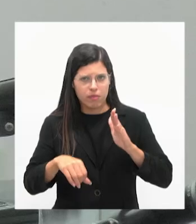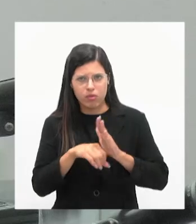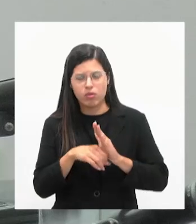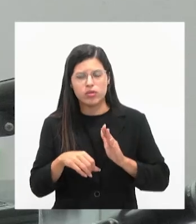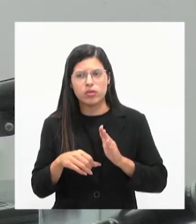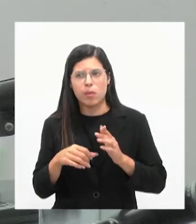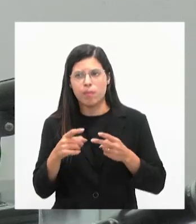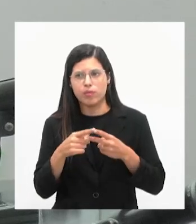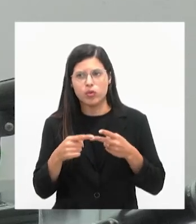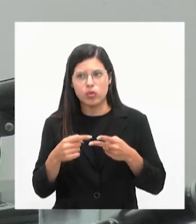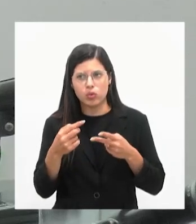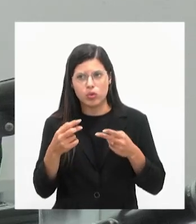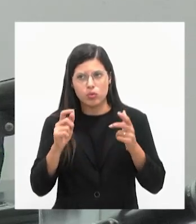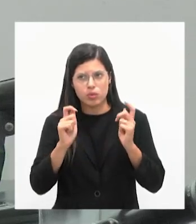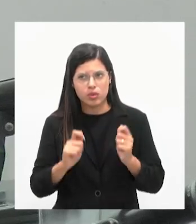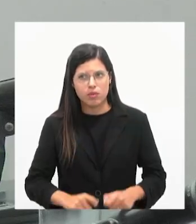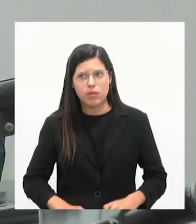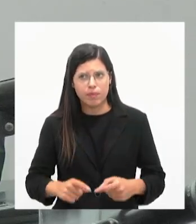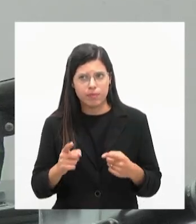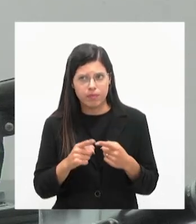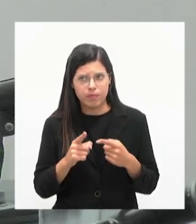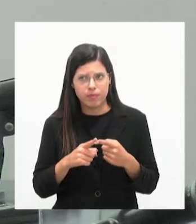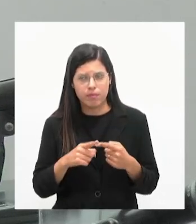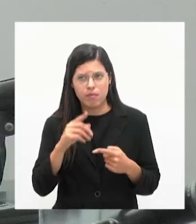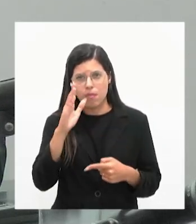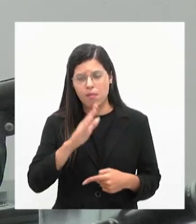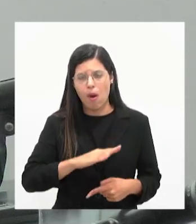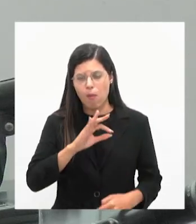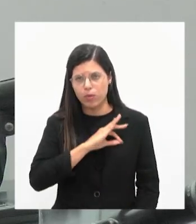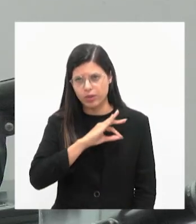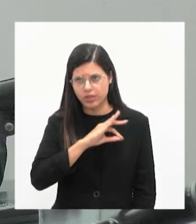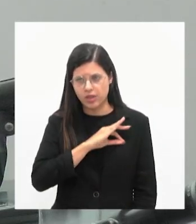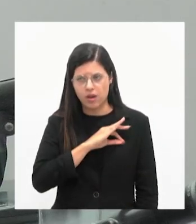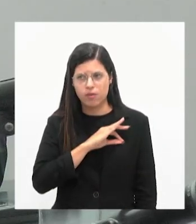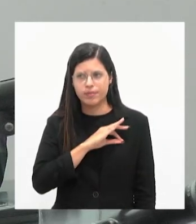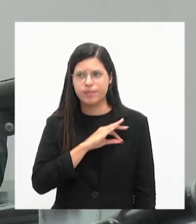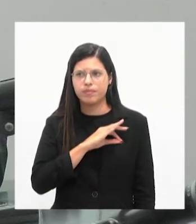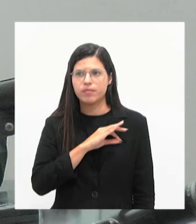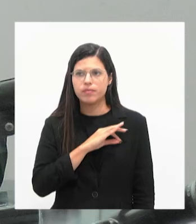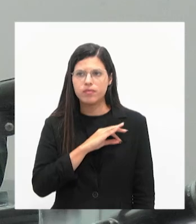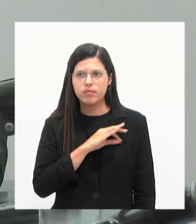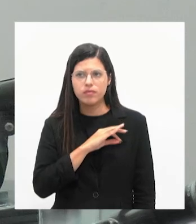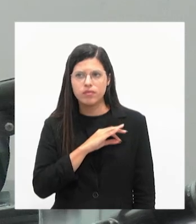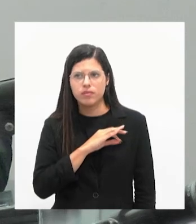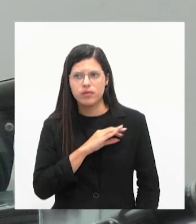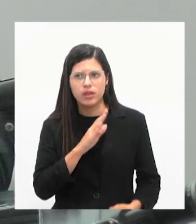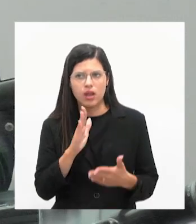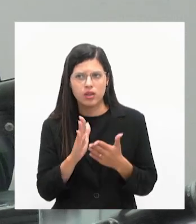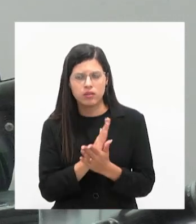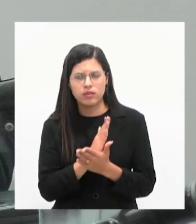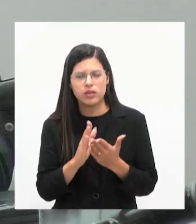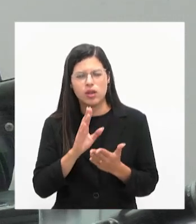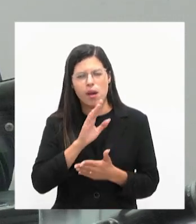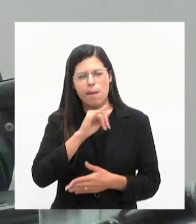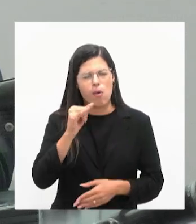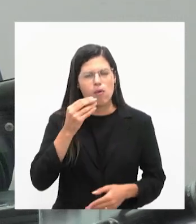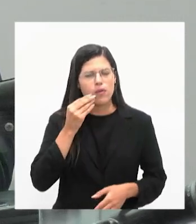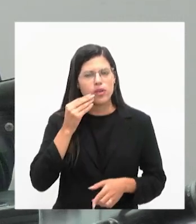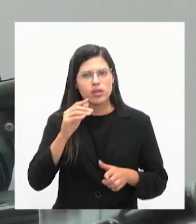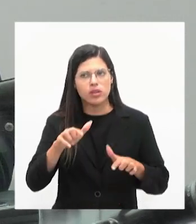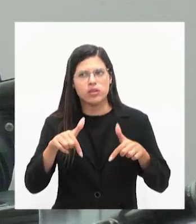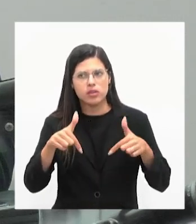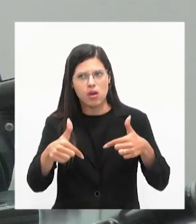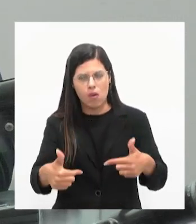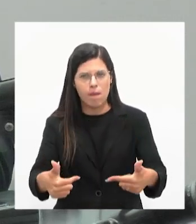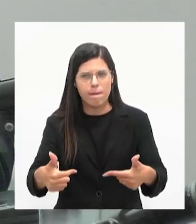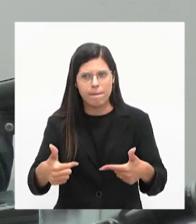possibilidades. Primeiro, do mal policial na ponta, que muitas vezes se vale dessa operação para tomar alguma